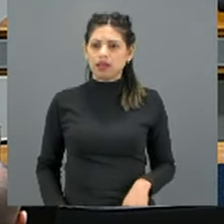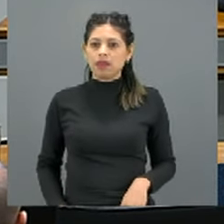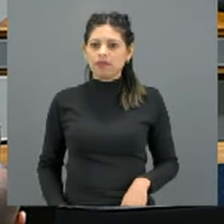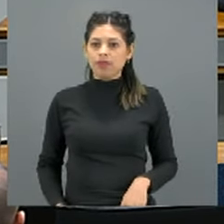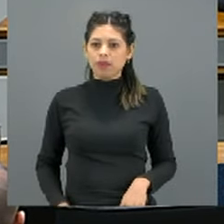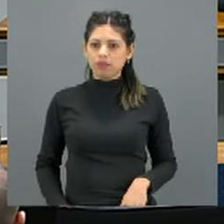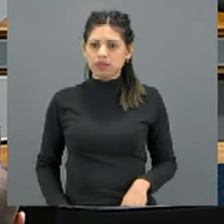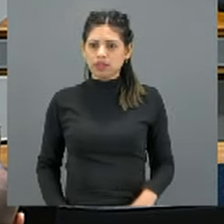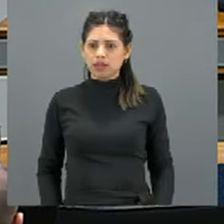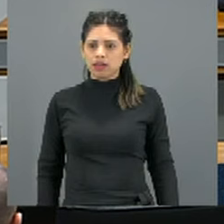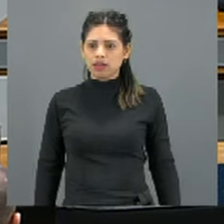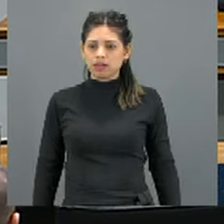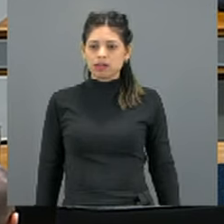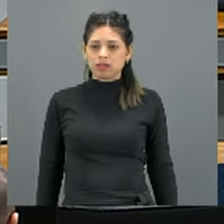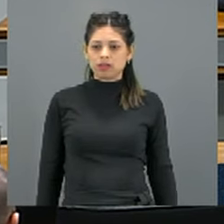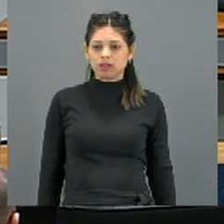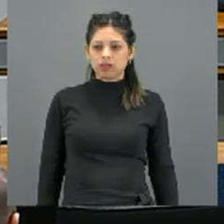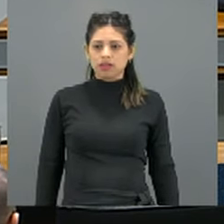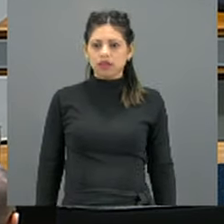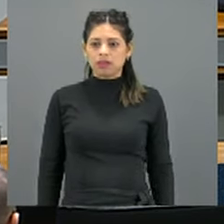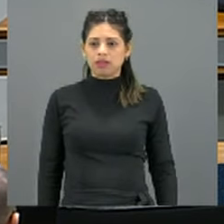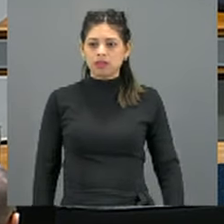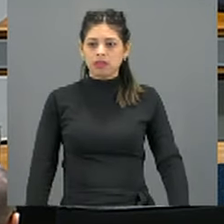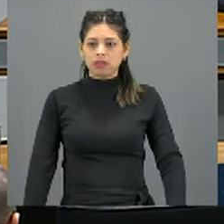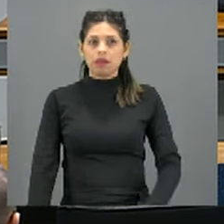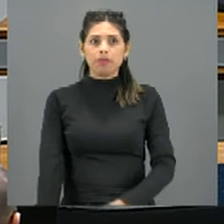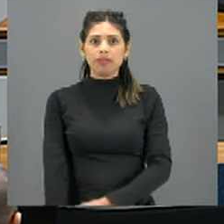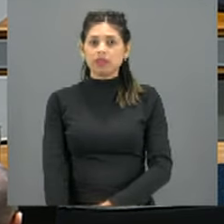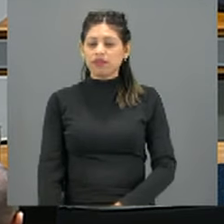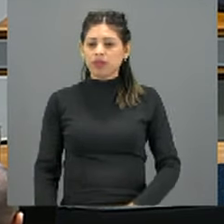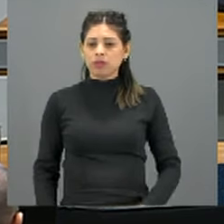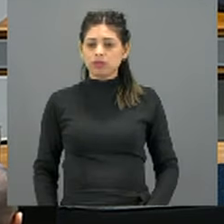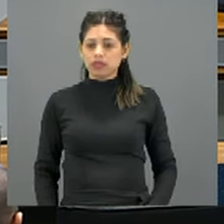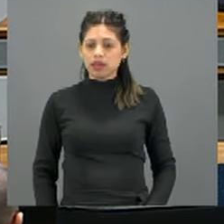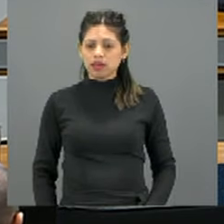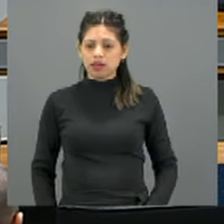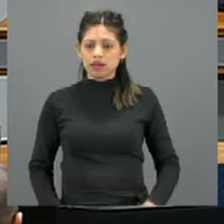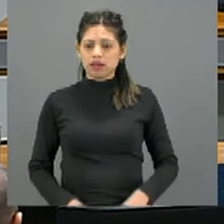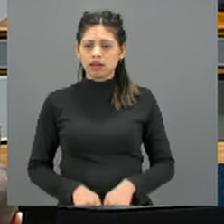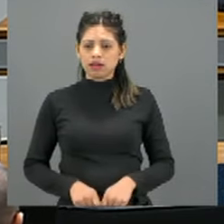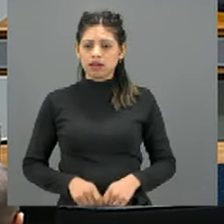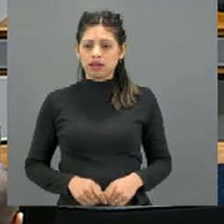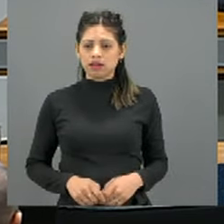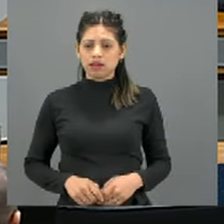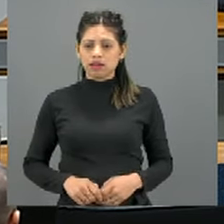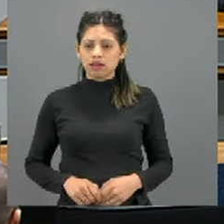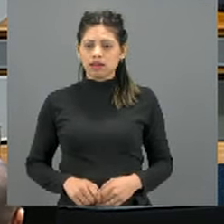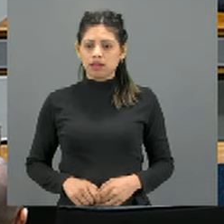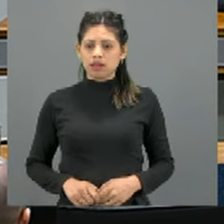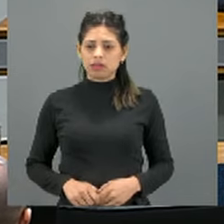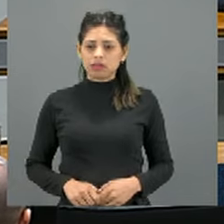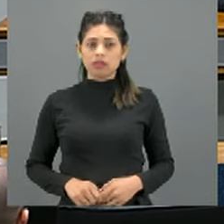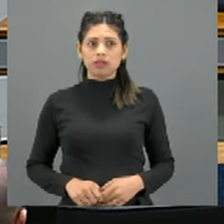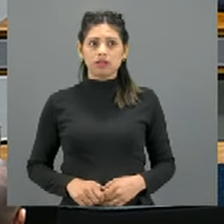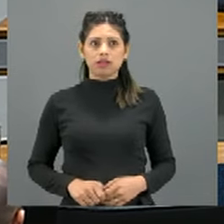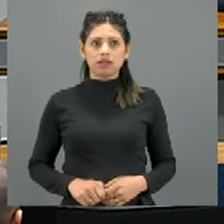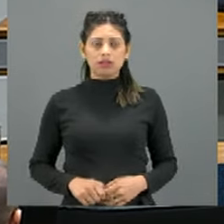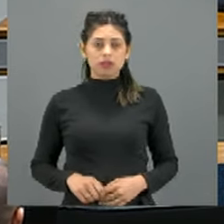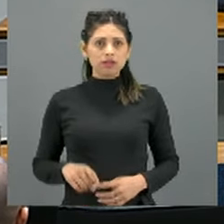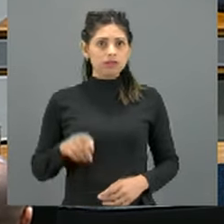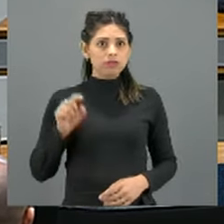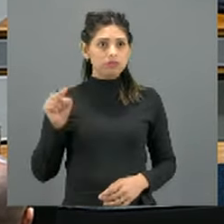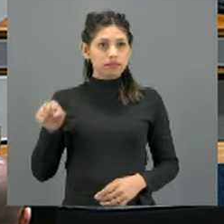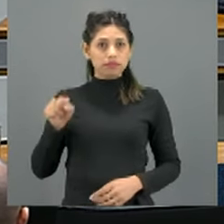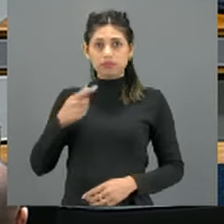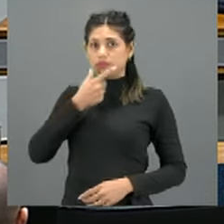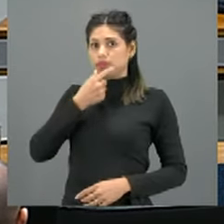senador Mauro vai fazer. Eu tenho dito muito assim, por exemplo, o senador Chico Rodrigues, ele menciona